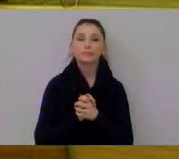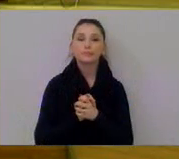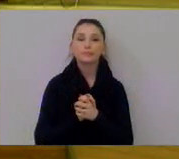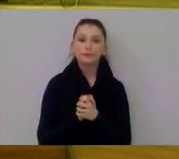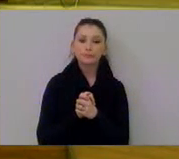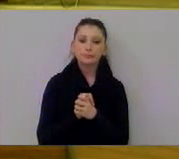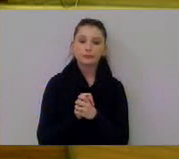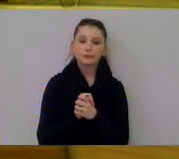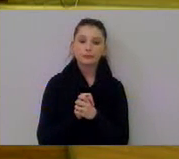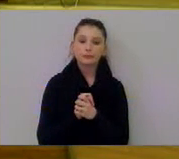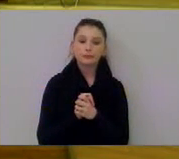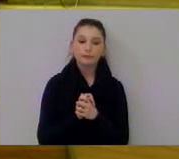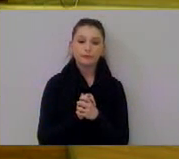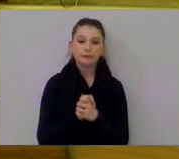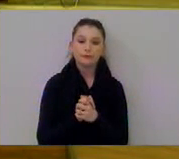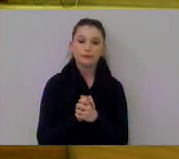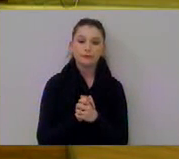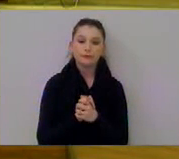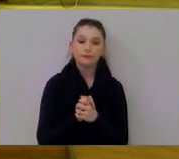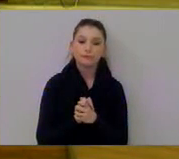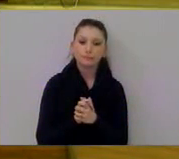Sete segundos.